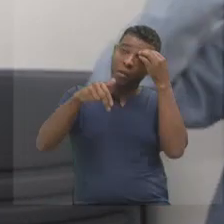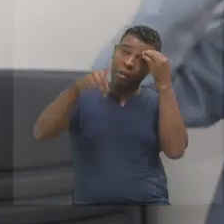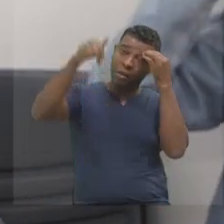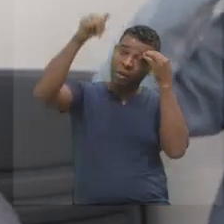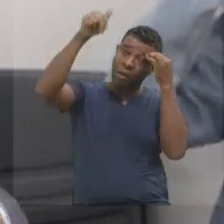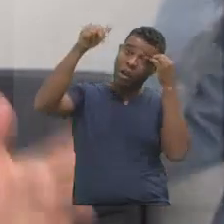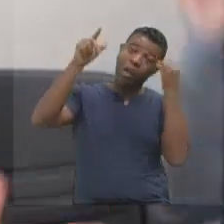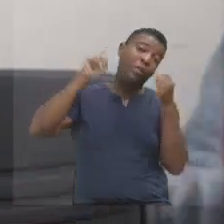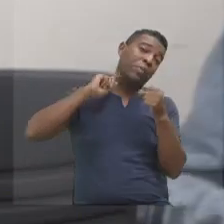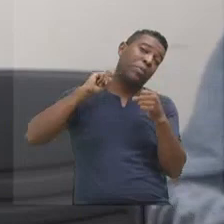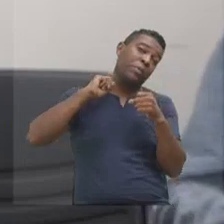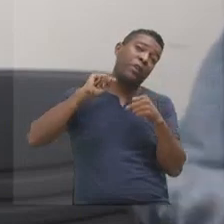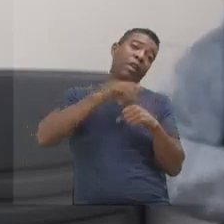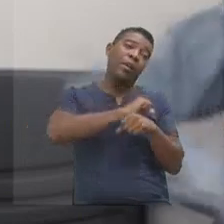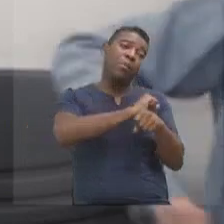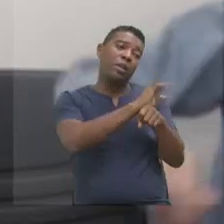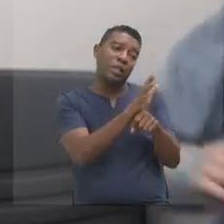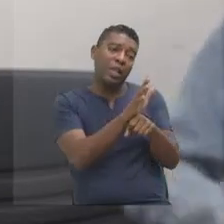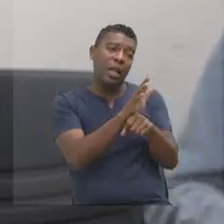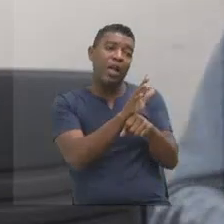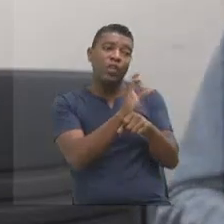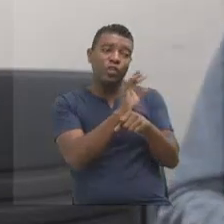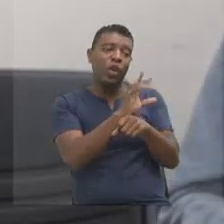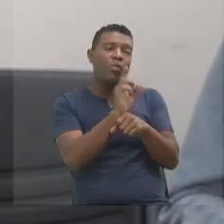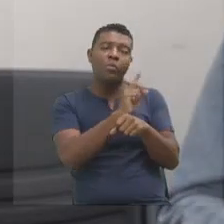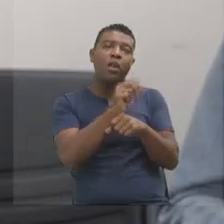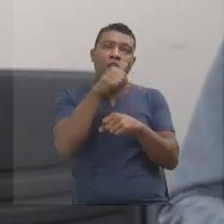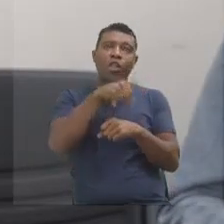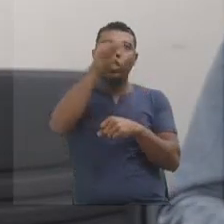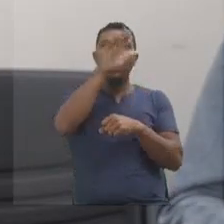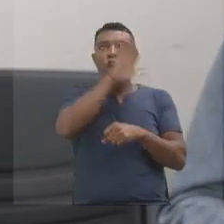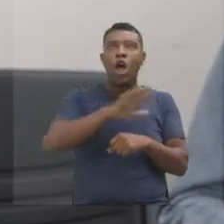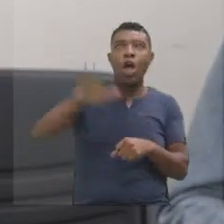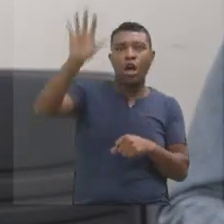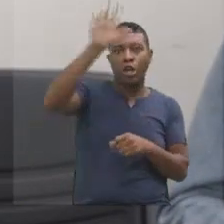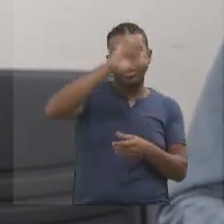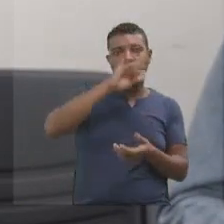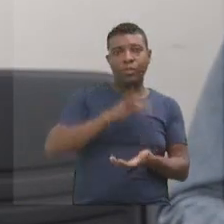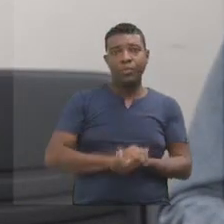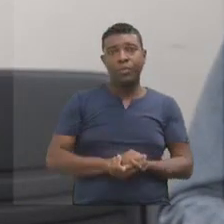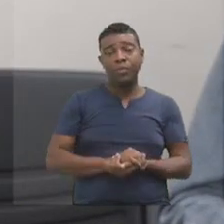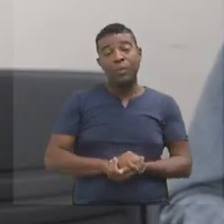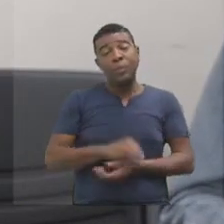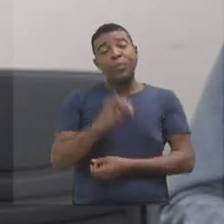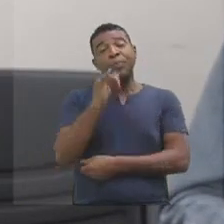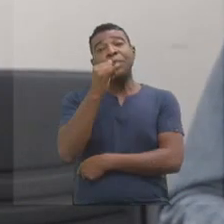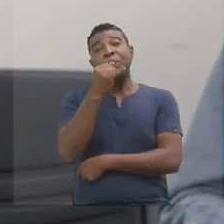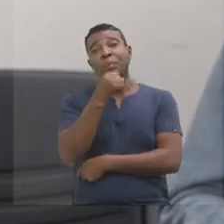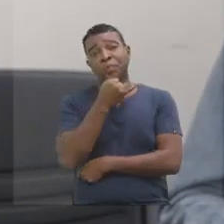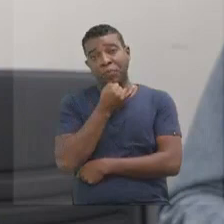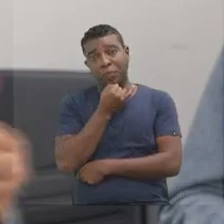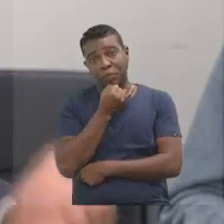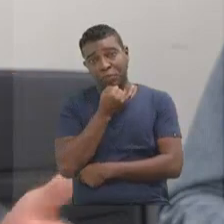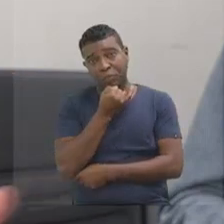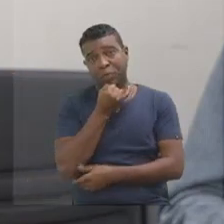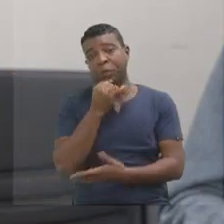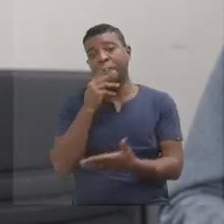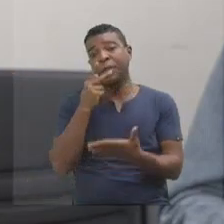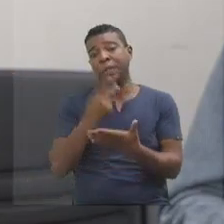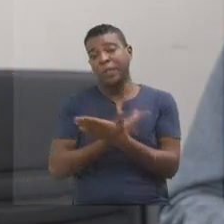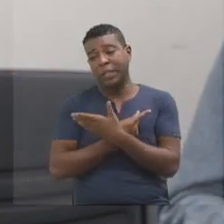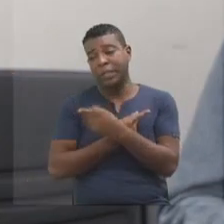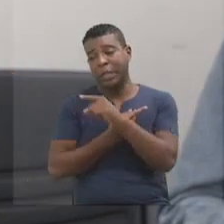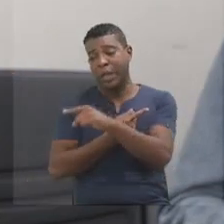Minas não só de Montes Claros mas o norte de Minas é infelizmente a empresa segunda